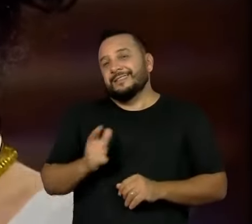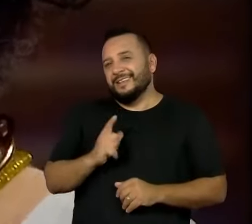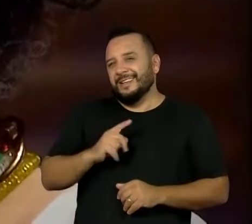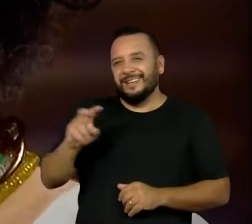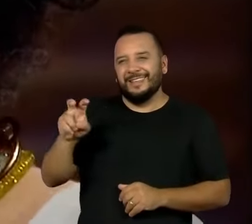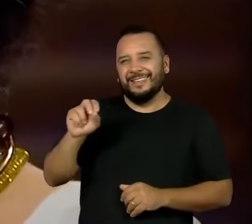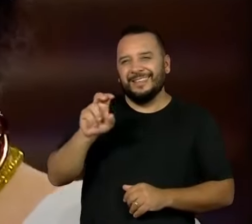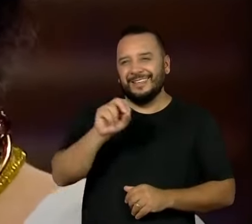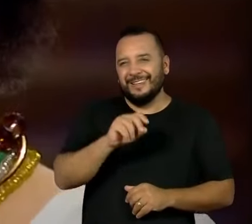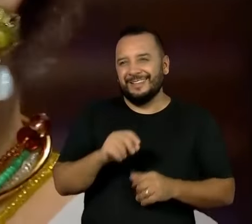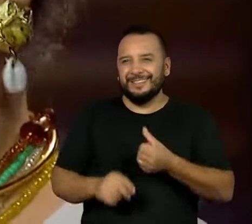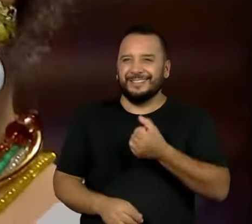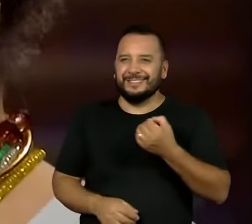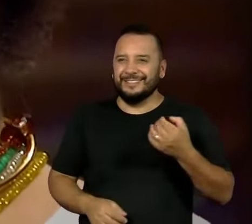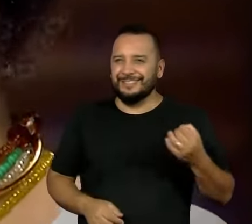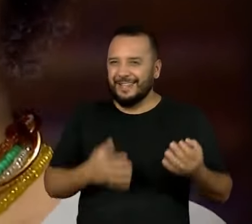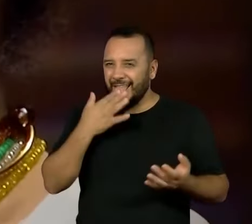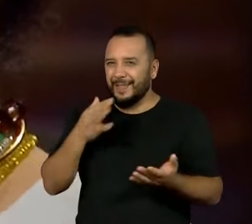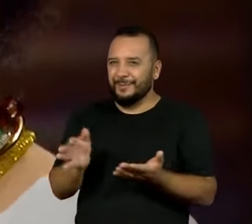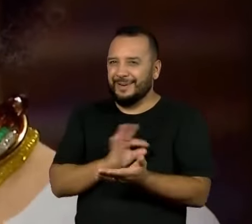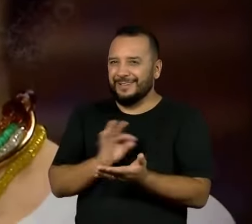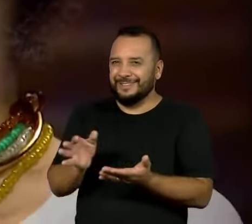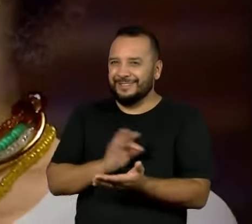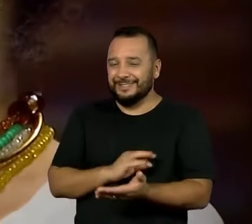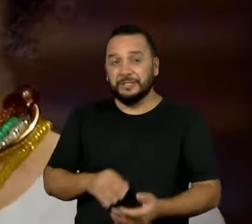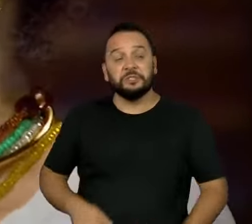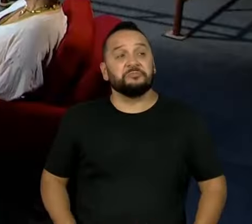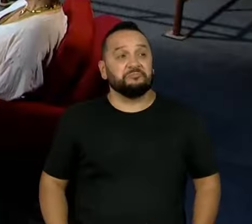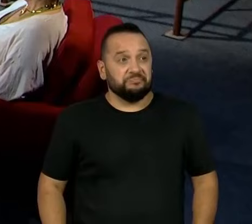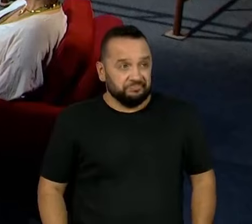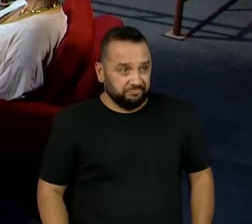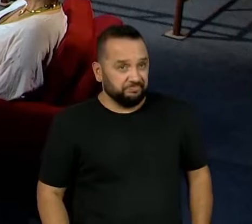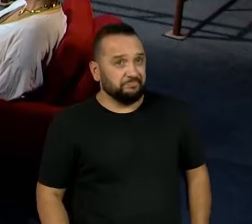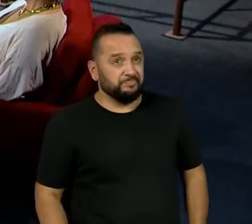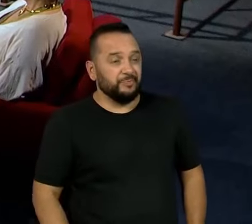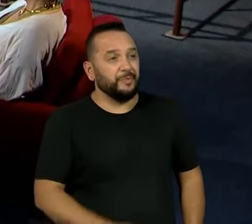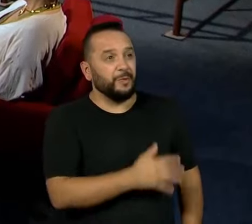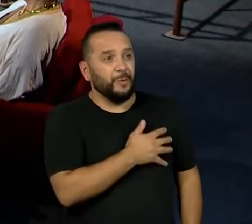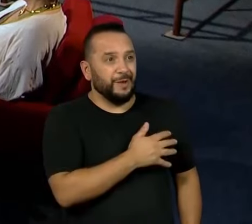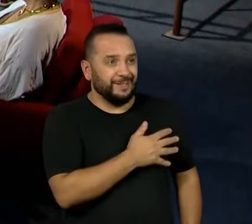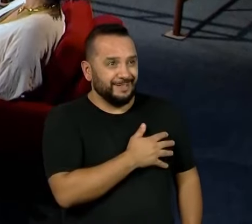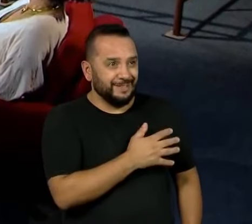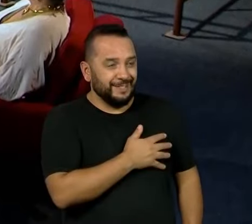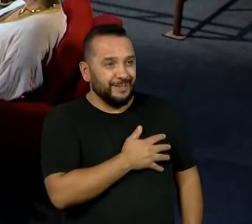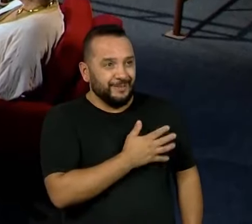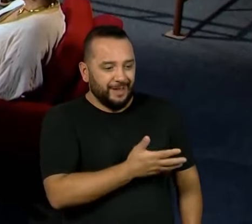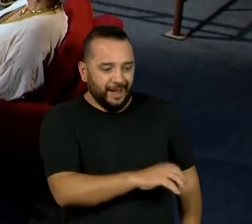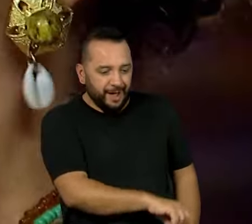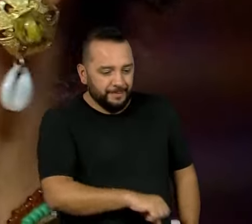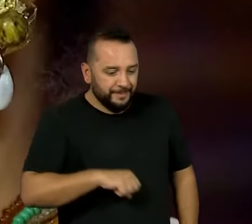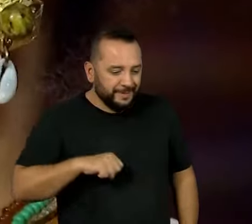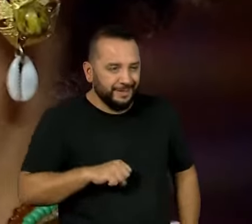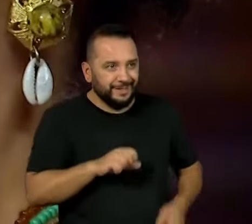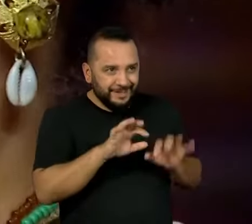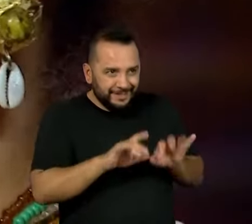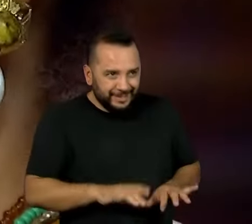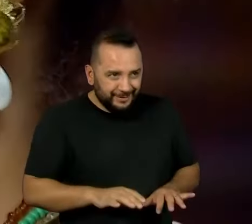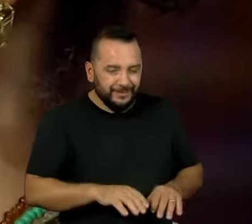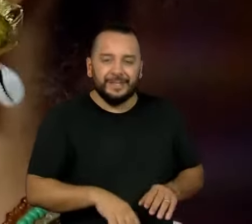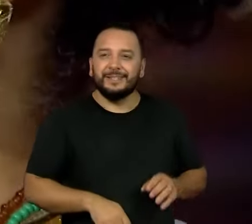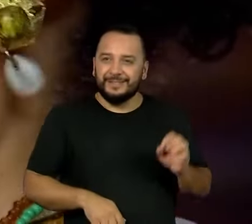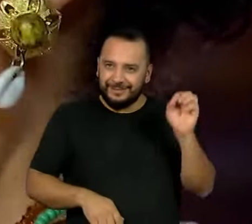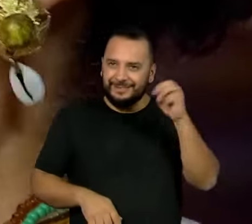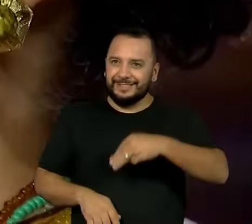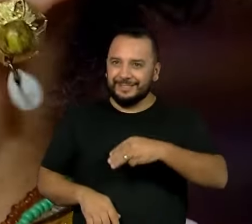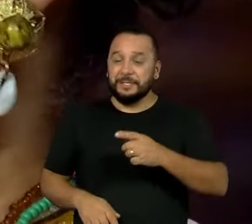500 600 páginas não é olha aí e o coração tá querendo abrir a gaveta já tá muito tá muito assim